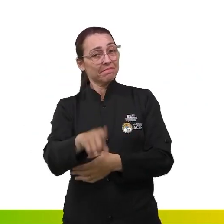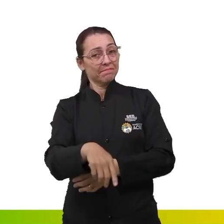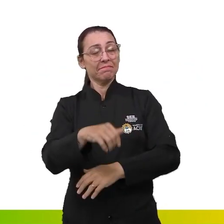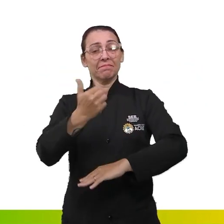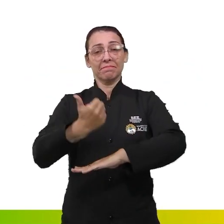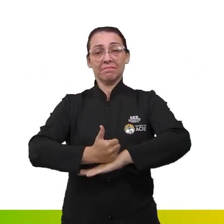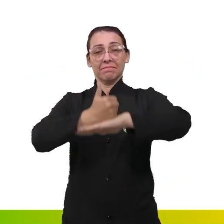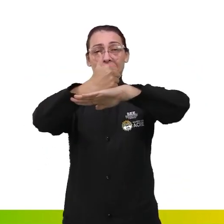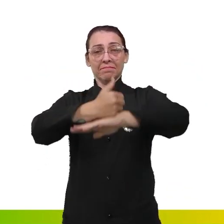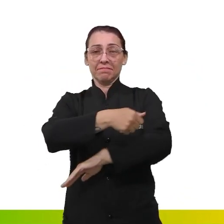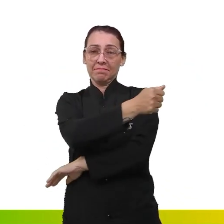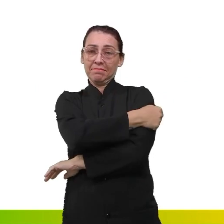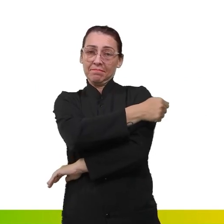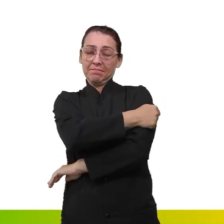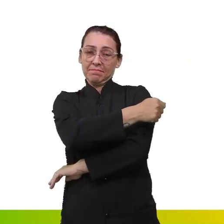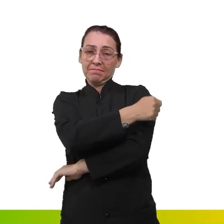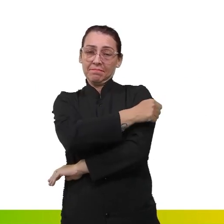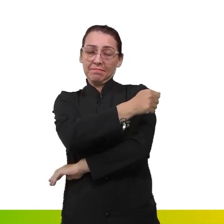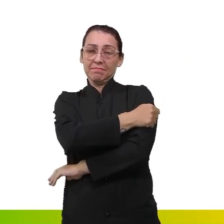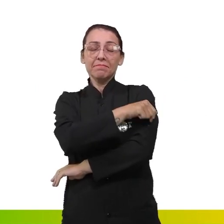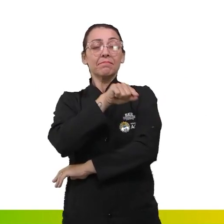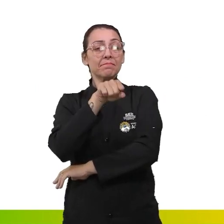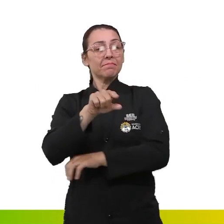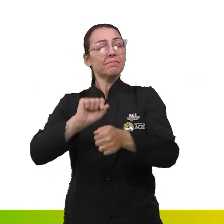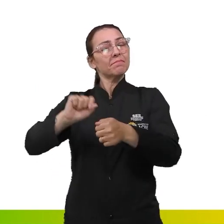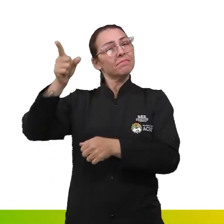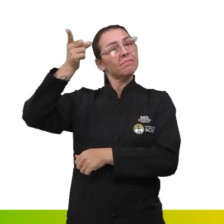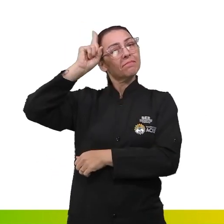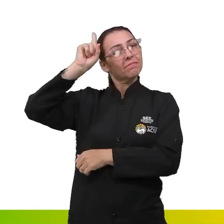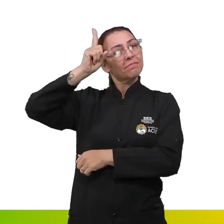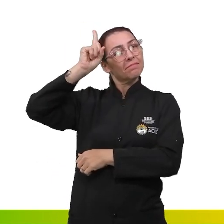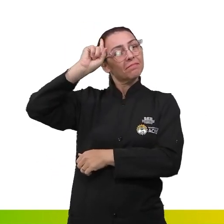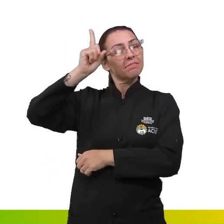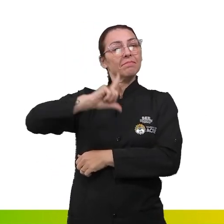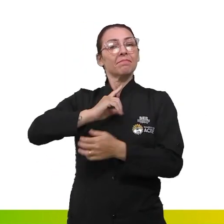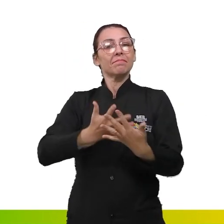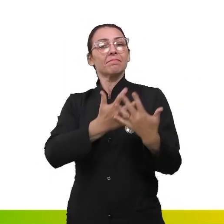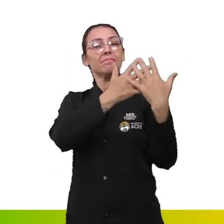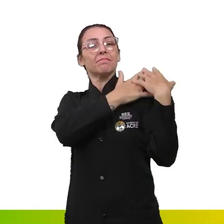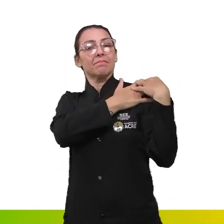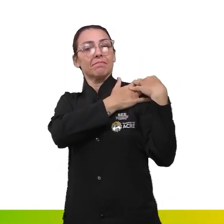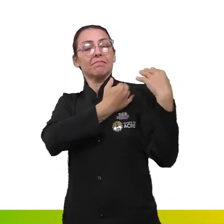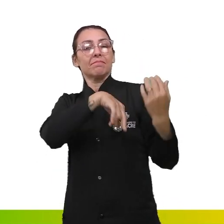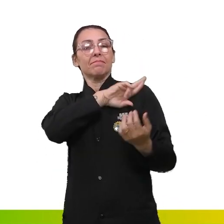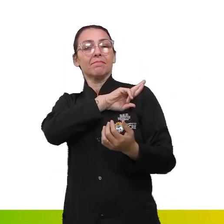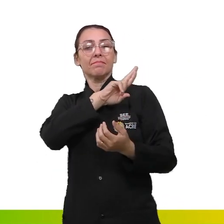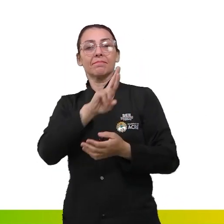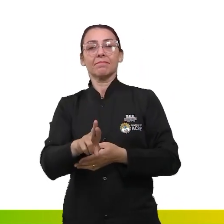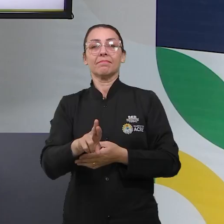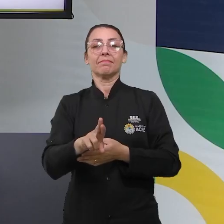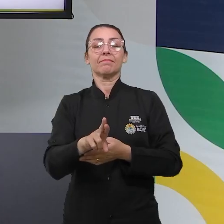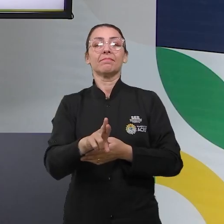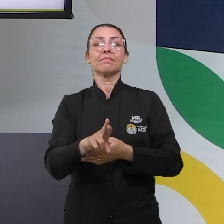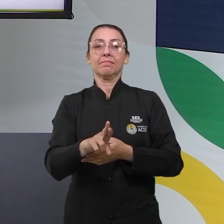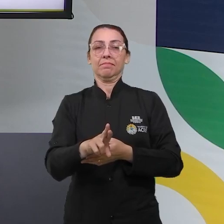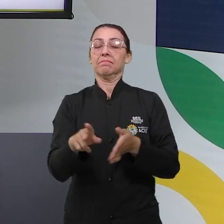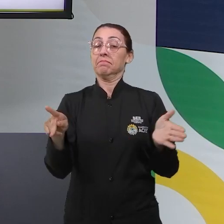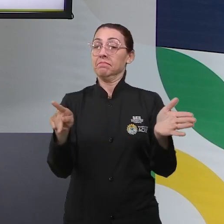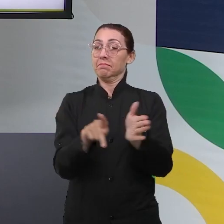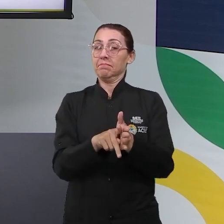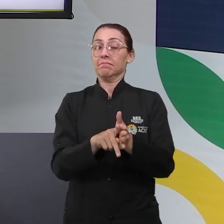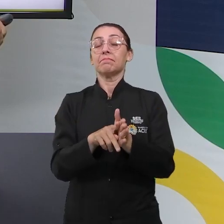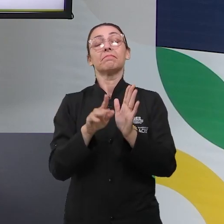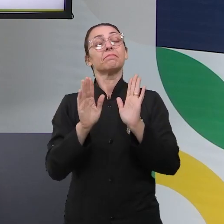profissão, tá bom? Você é algo que você faz todos os dias, tem um compromisso, tem um dever para consigo mesmo e para